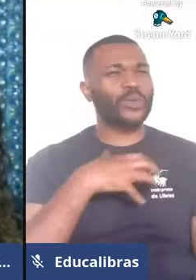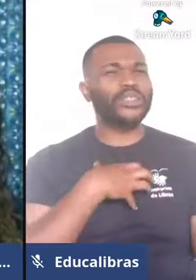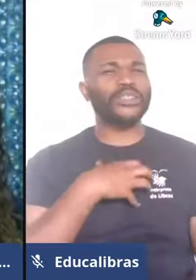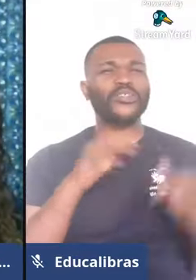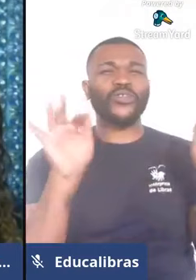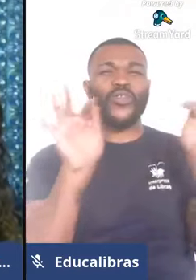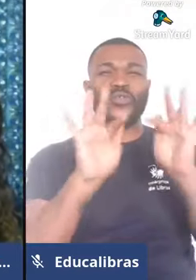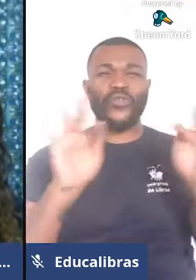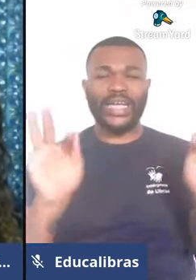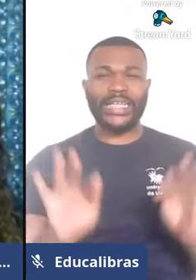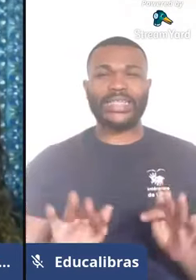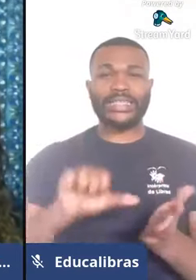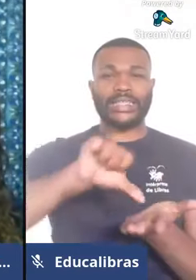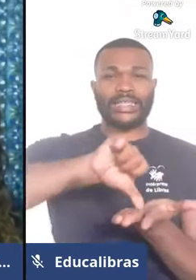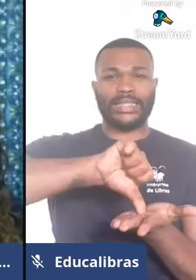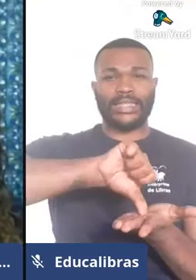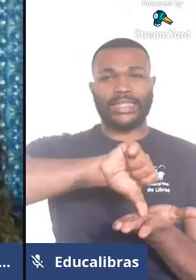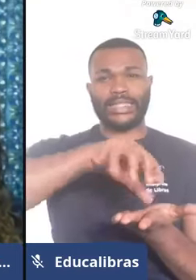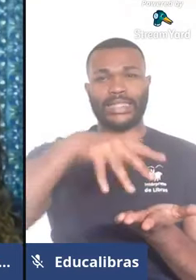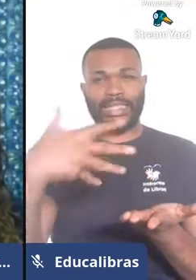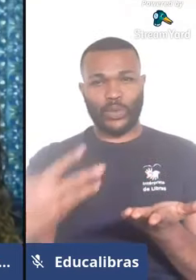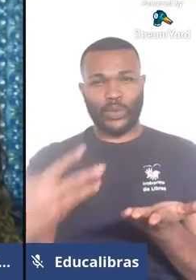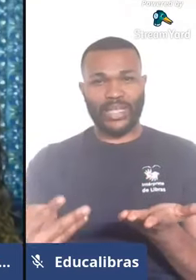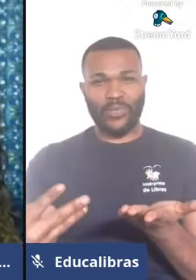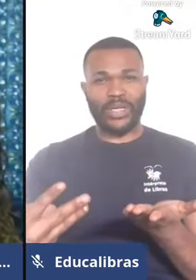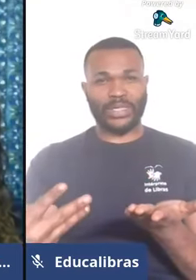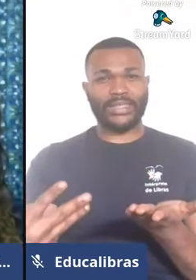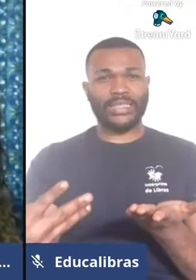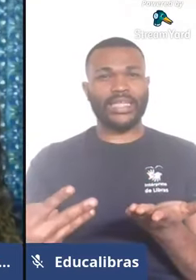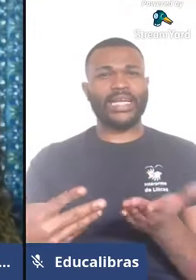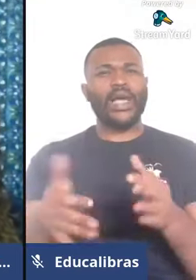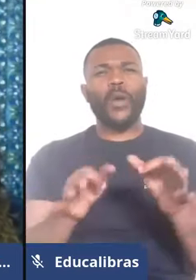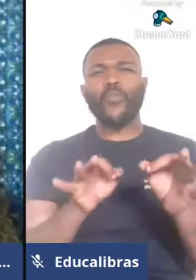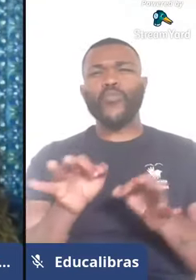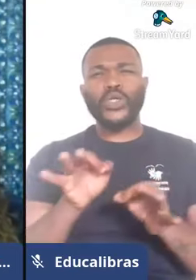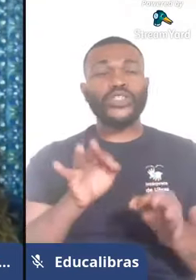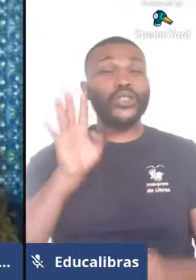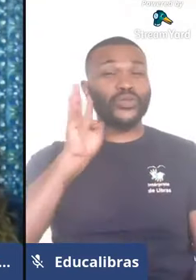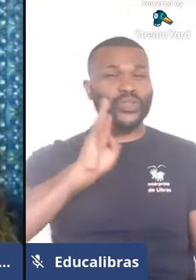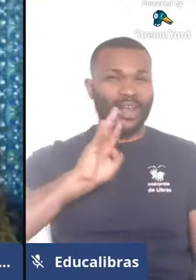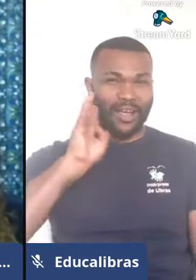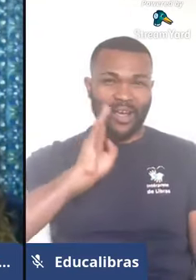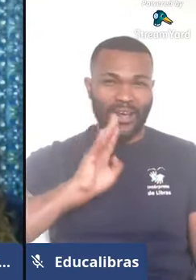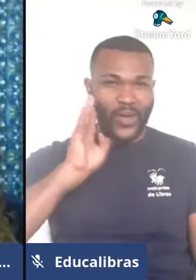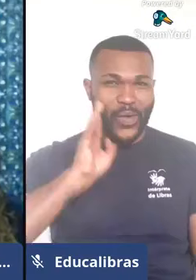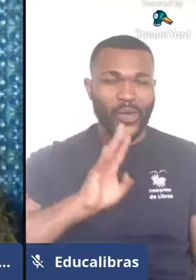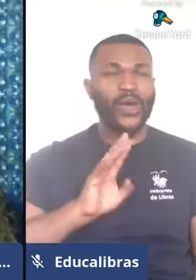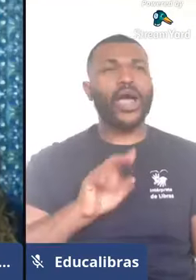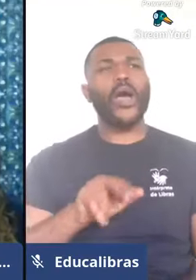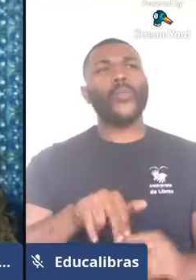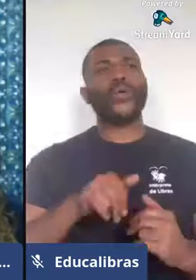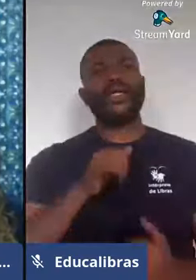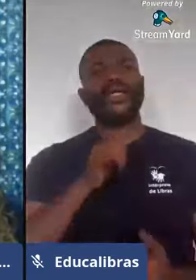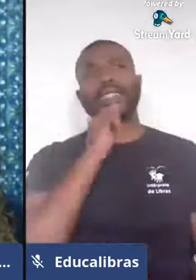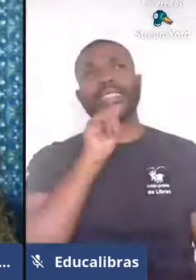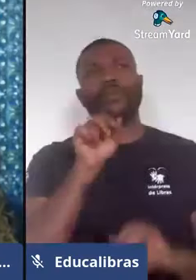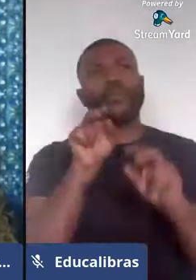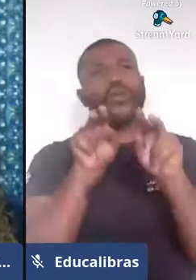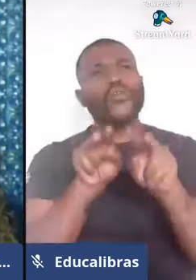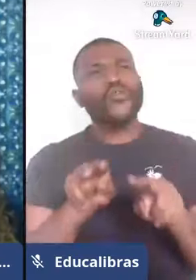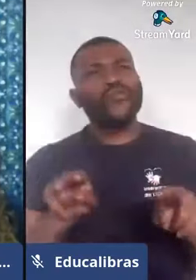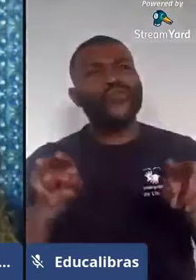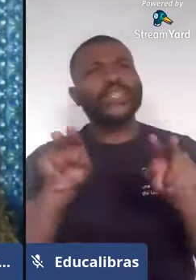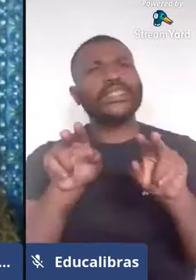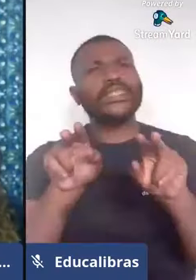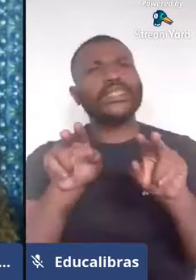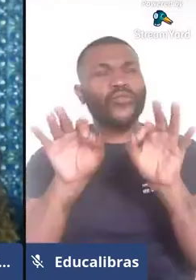de Libras foi um projeto muito bacana, porque tem essa visão, né? De fato, assim, fica muito difícil